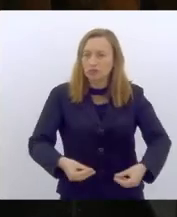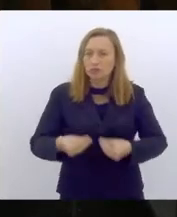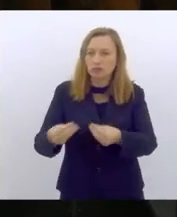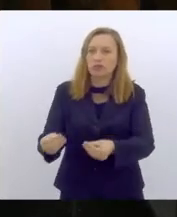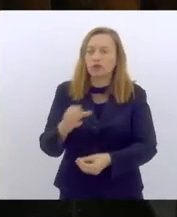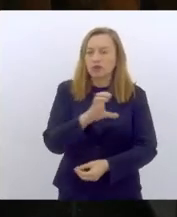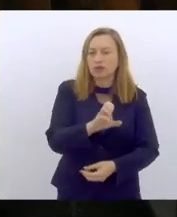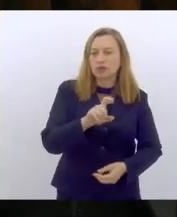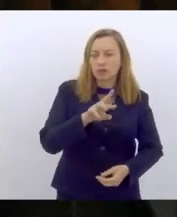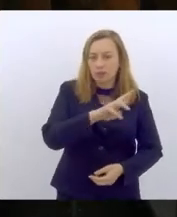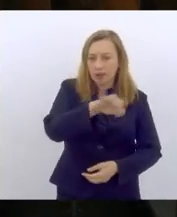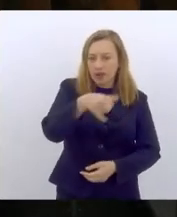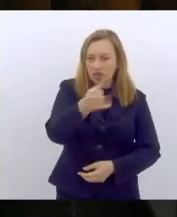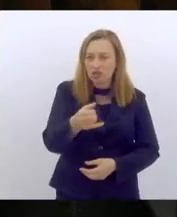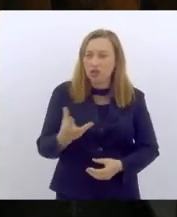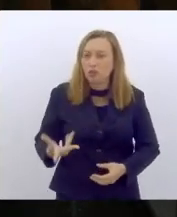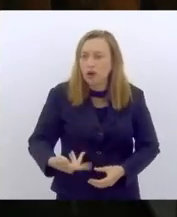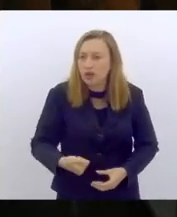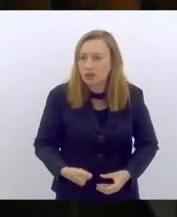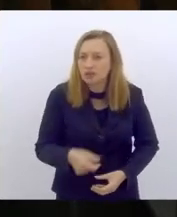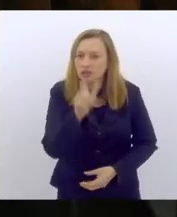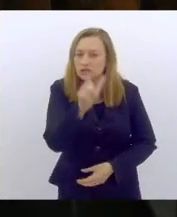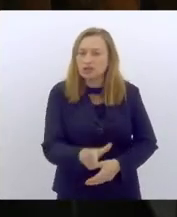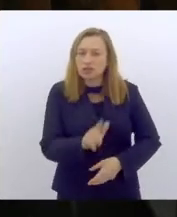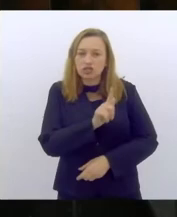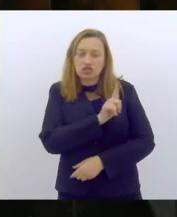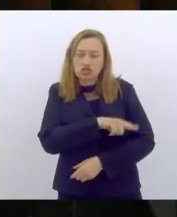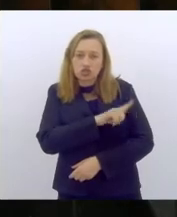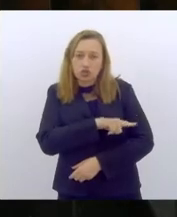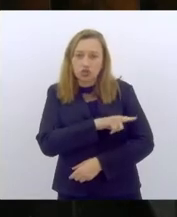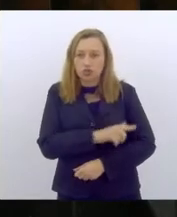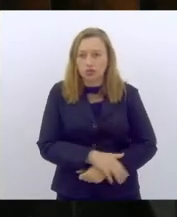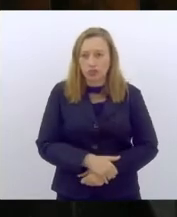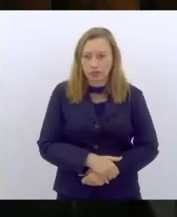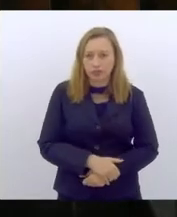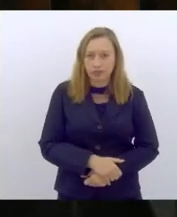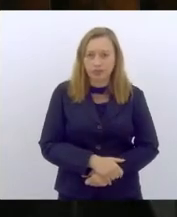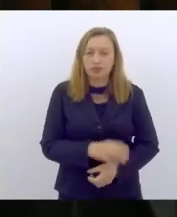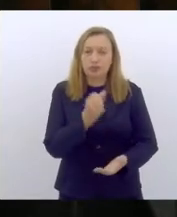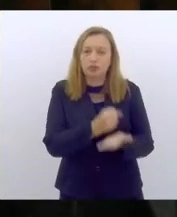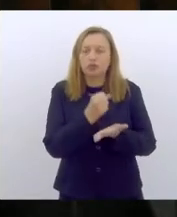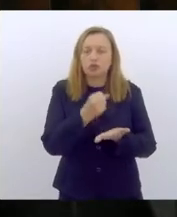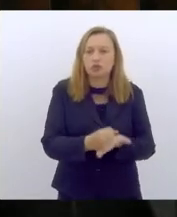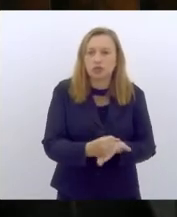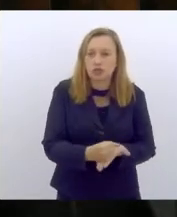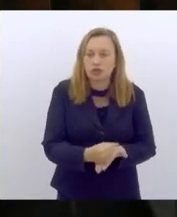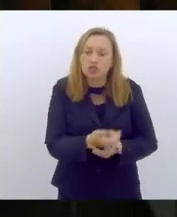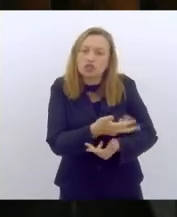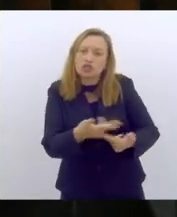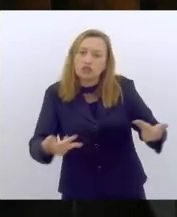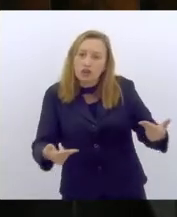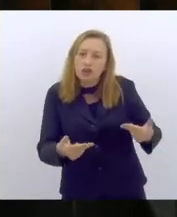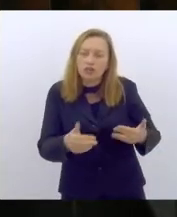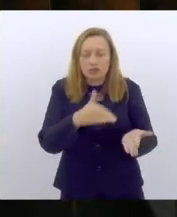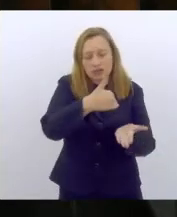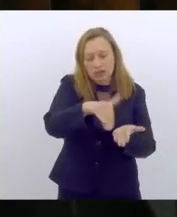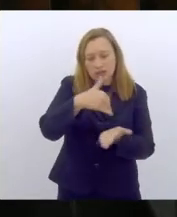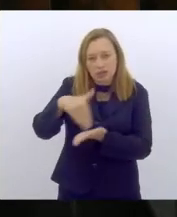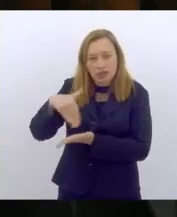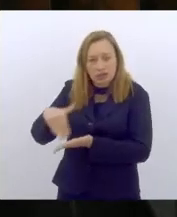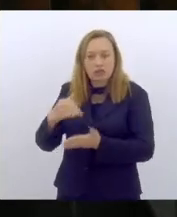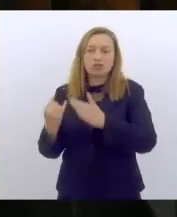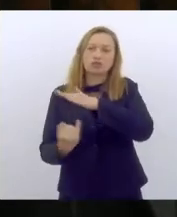a qualidade de ser gestora de contratos de diversas secretarias